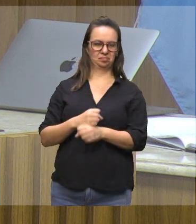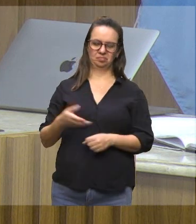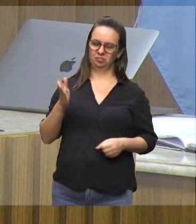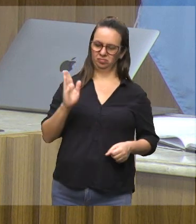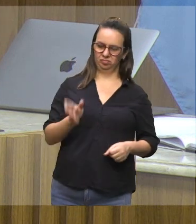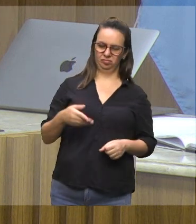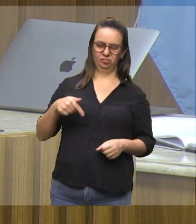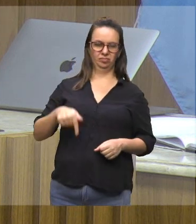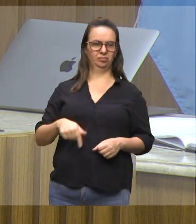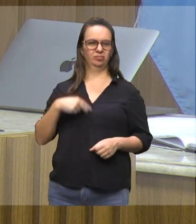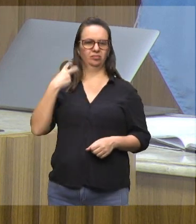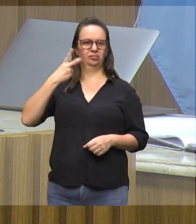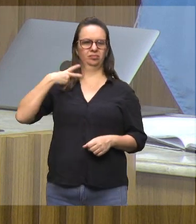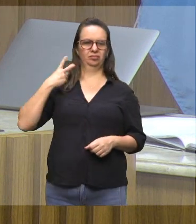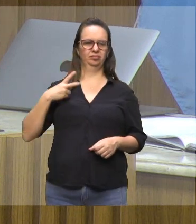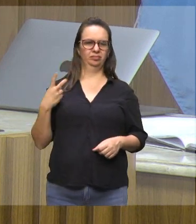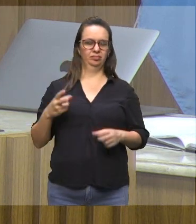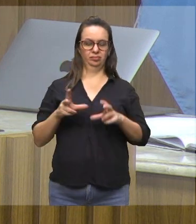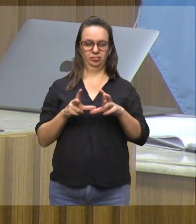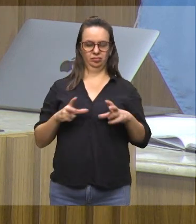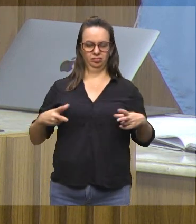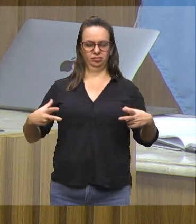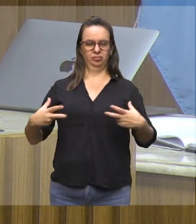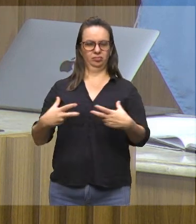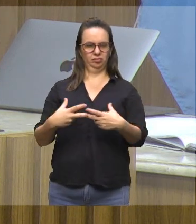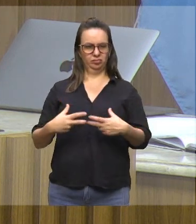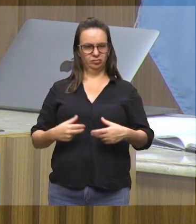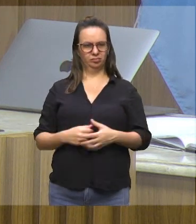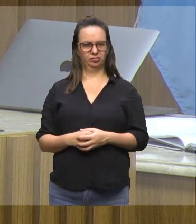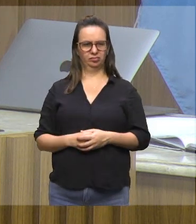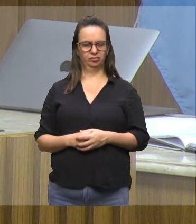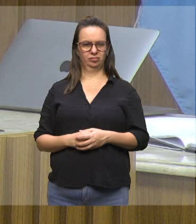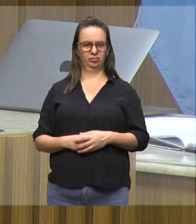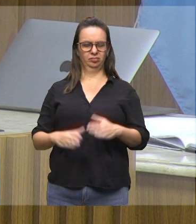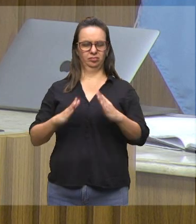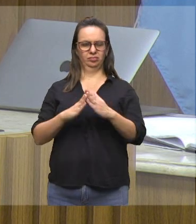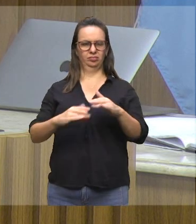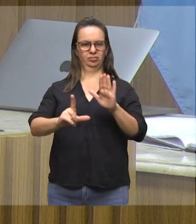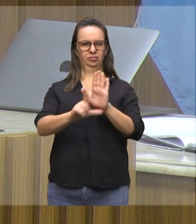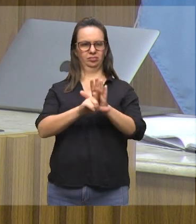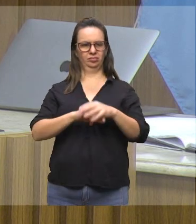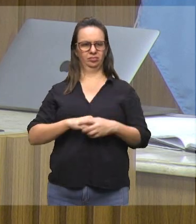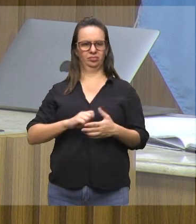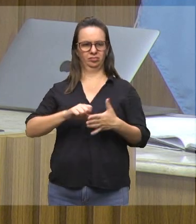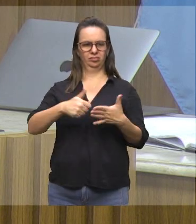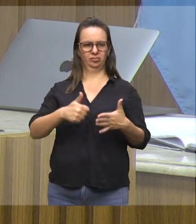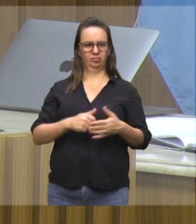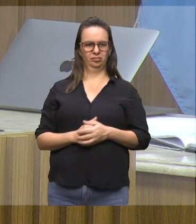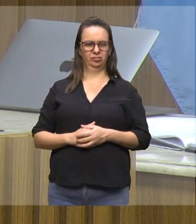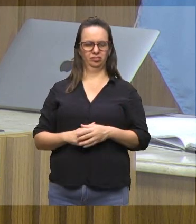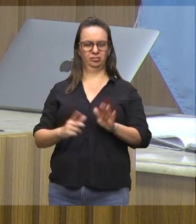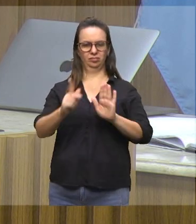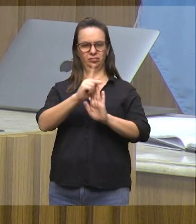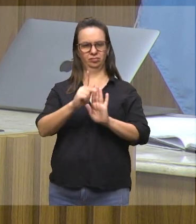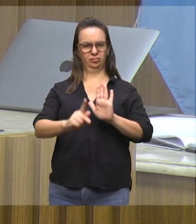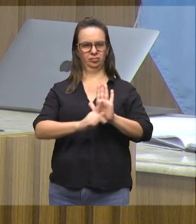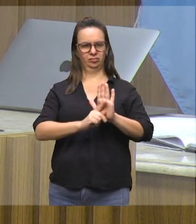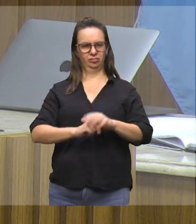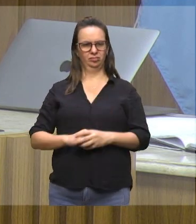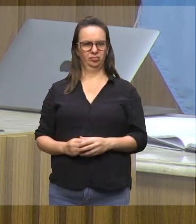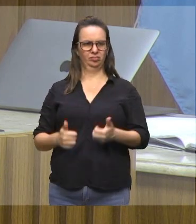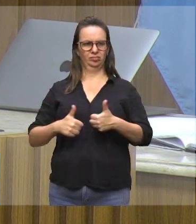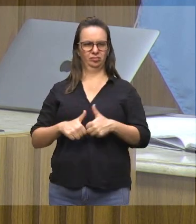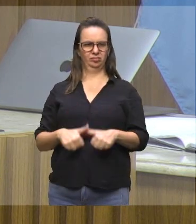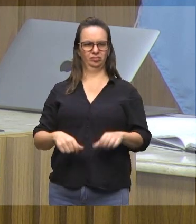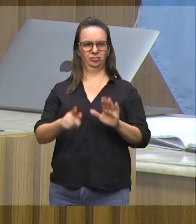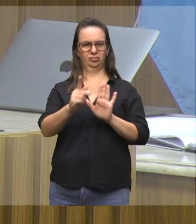vereador nesta Casa de Leis, no qual os primeiros projetos que eu apresentei foram projetos de